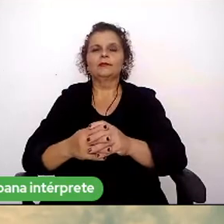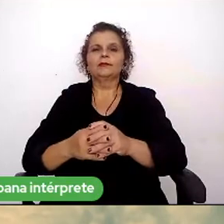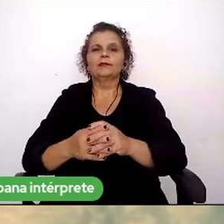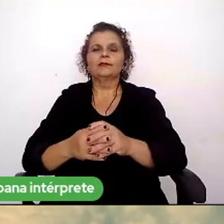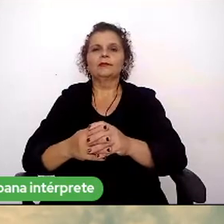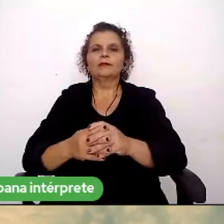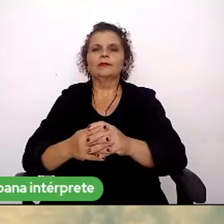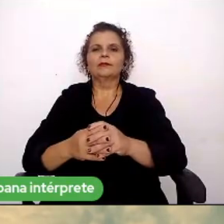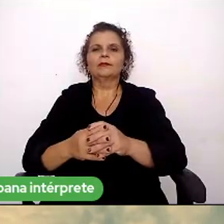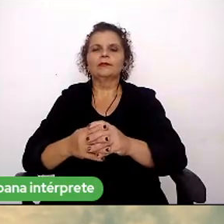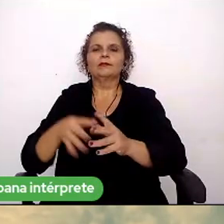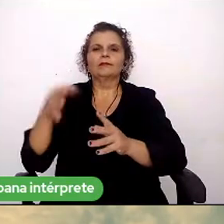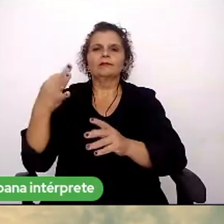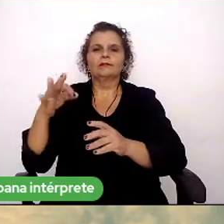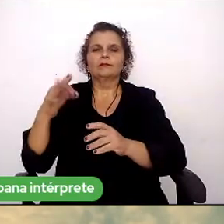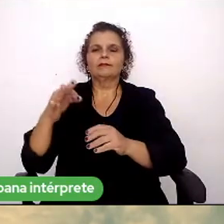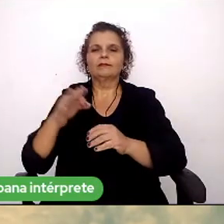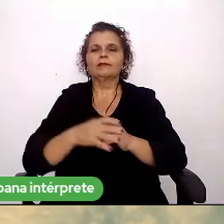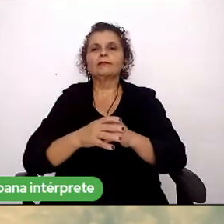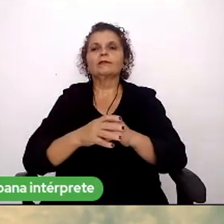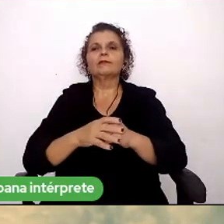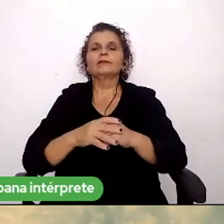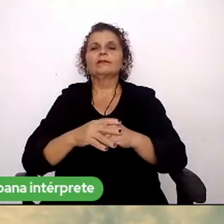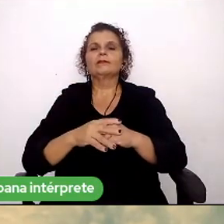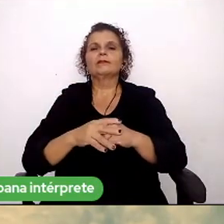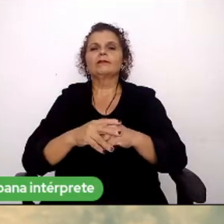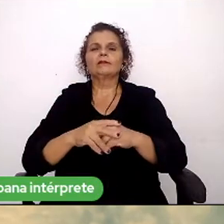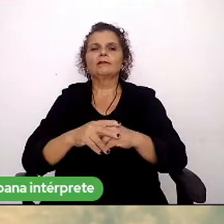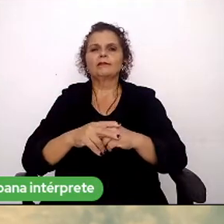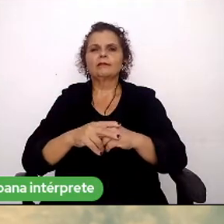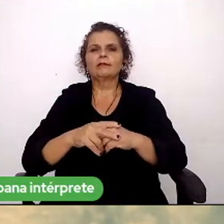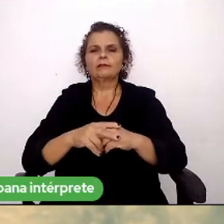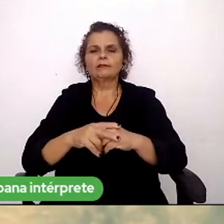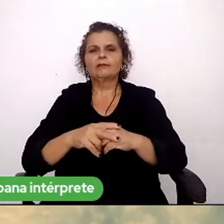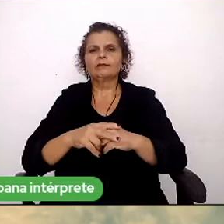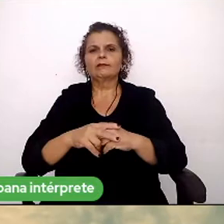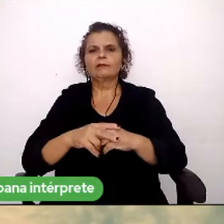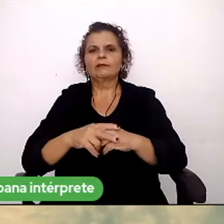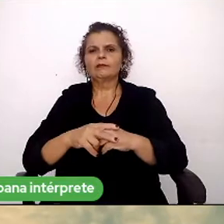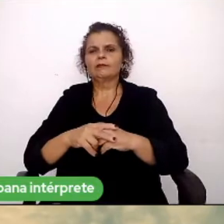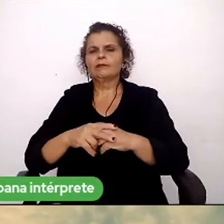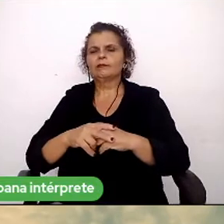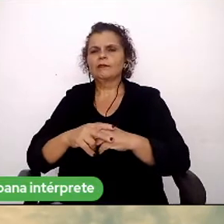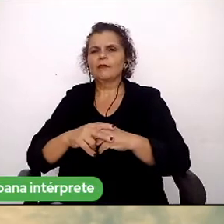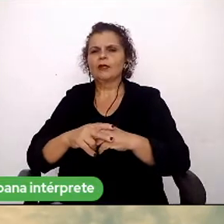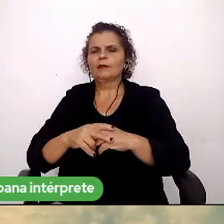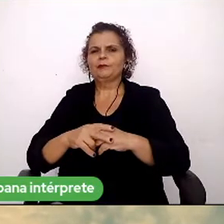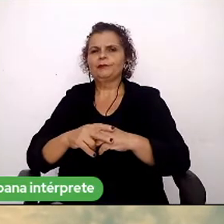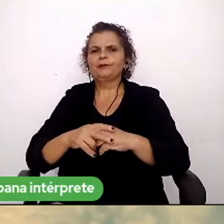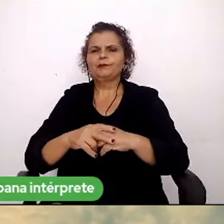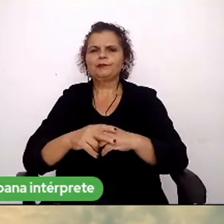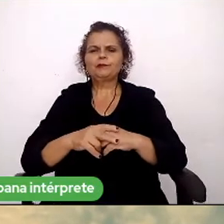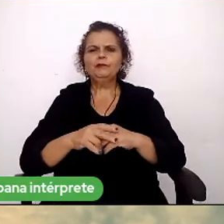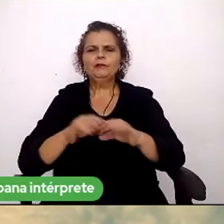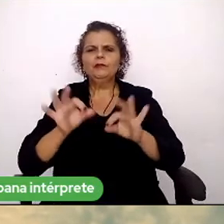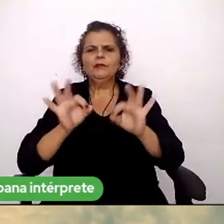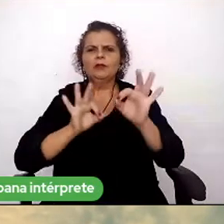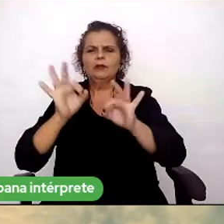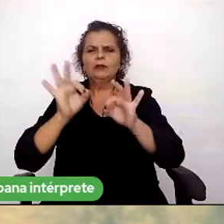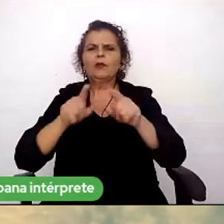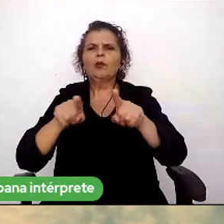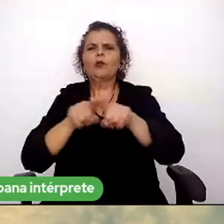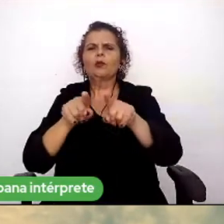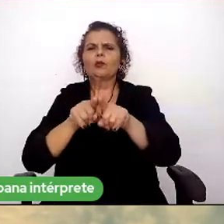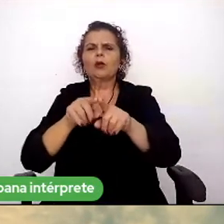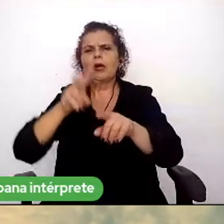Tá certo, Gabi. Bom, aí você falou de design thinking. Aí quando fala de design thinking, eu lembro